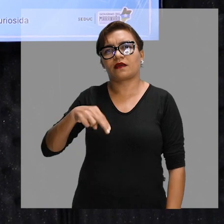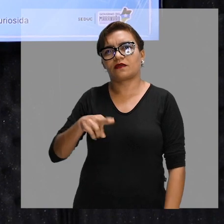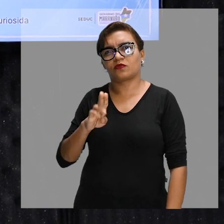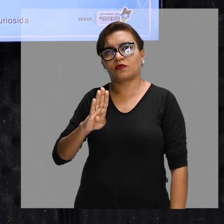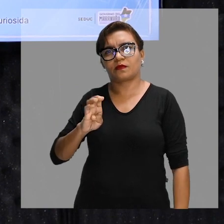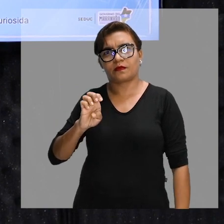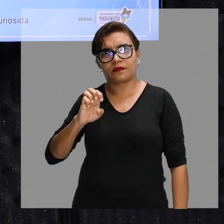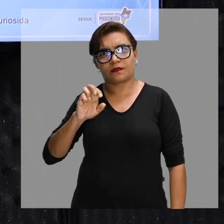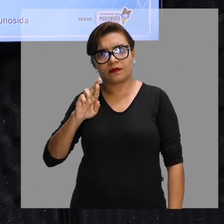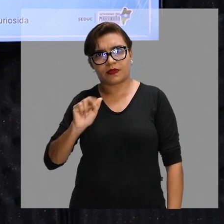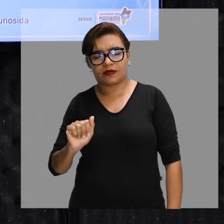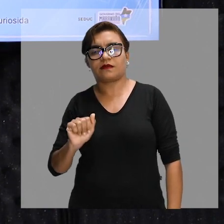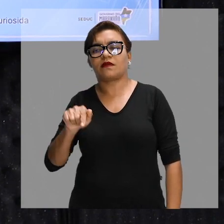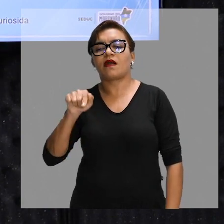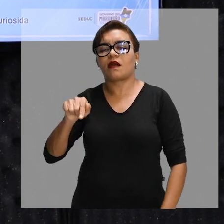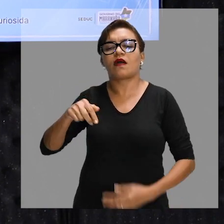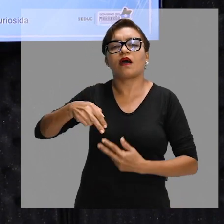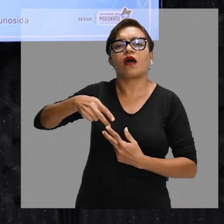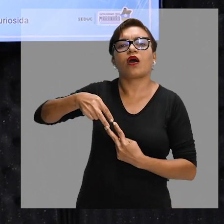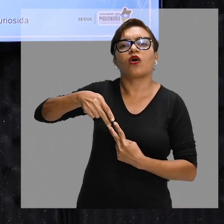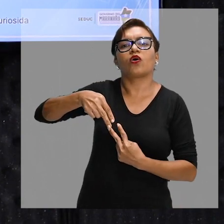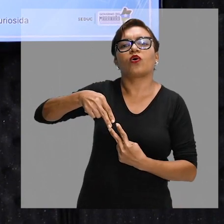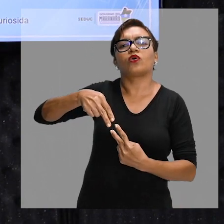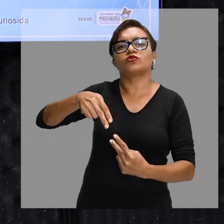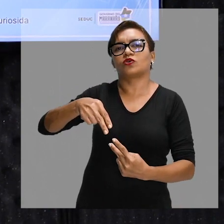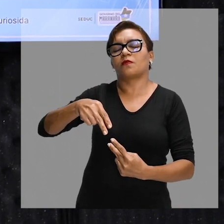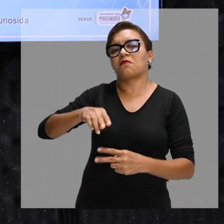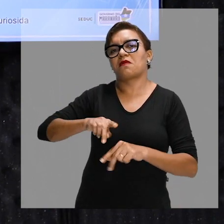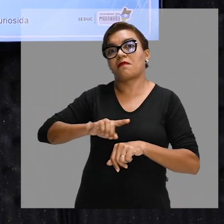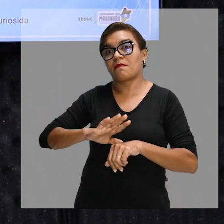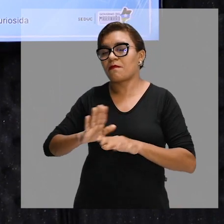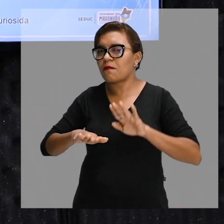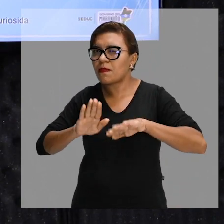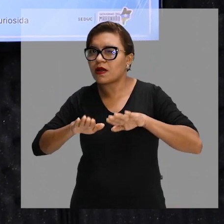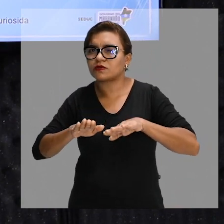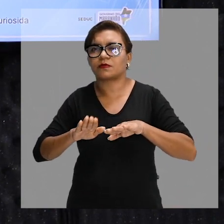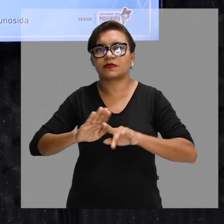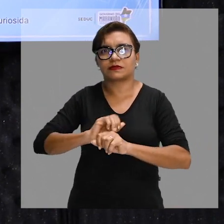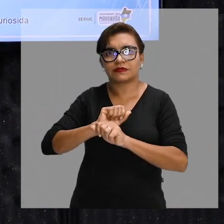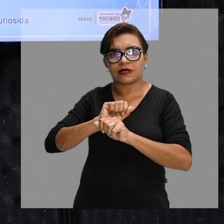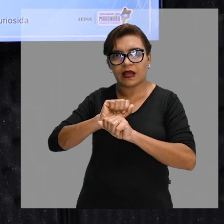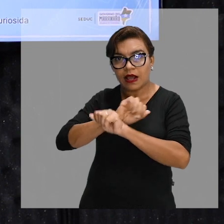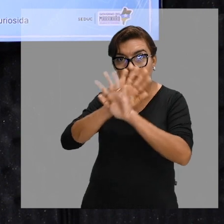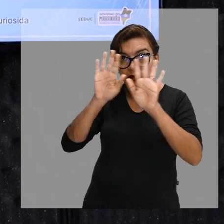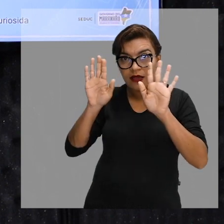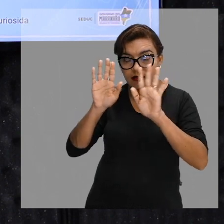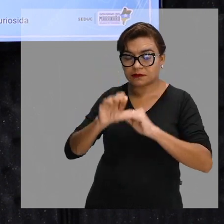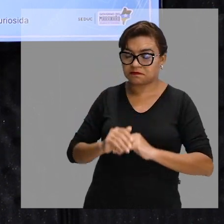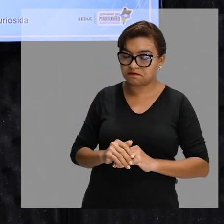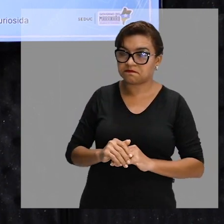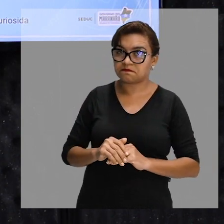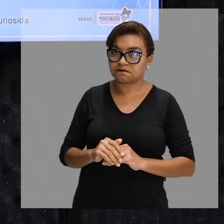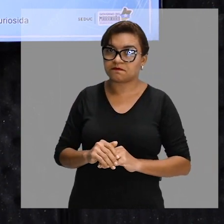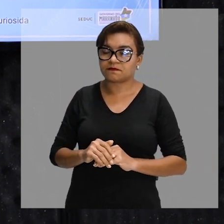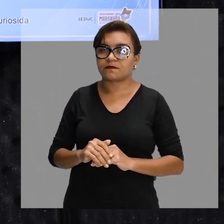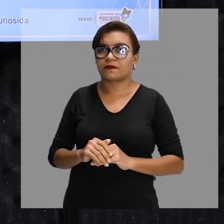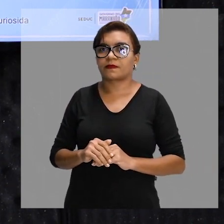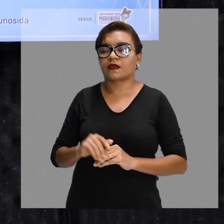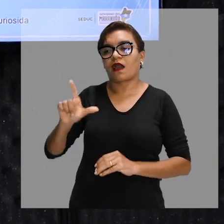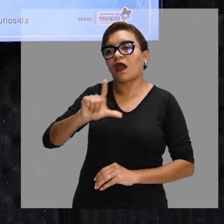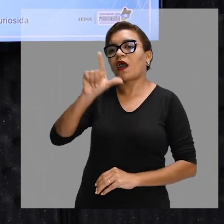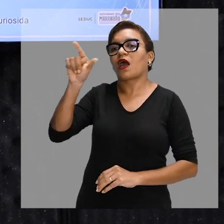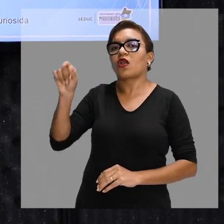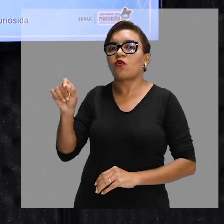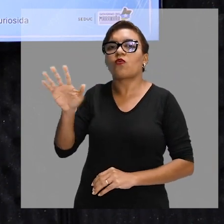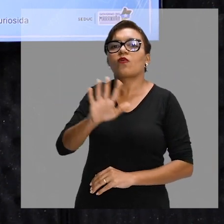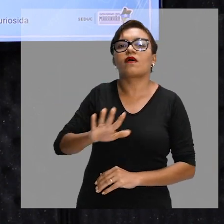onde a sombra ela é um pouquinho mais clara. no caso, a Lua vai estar na área de penumbra. Aí